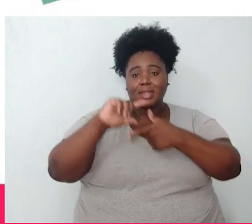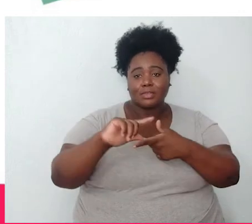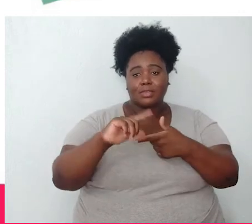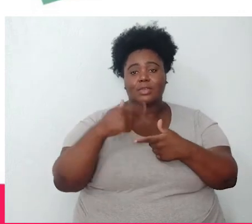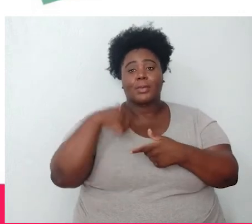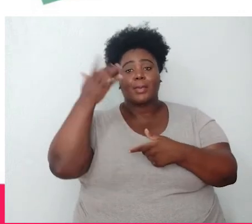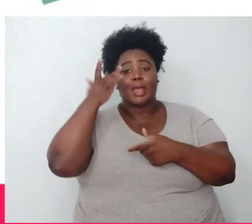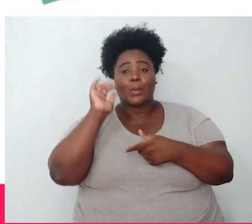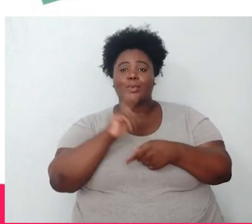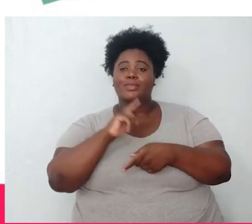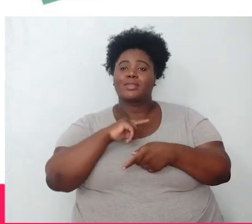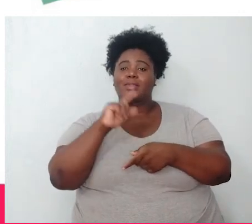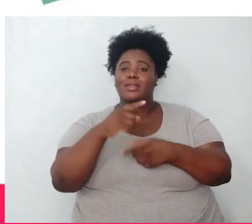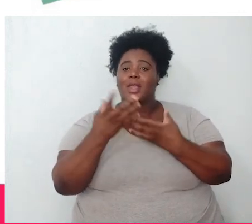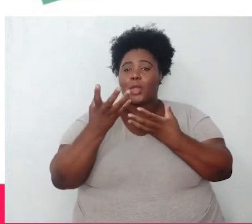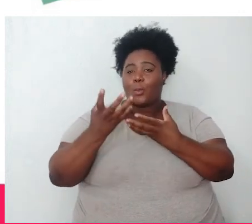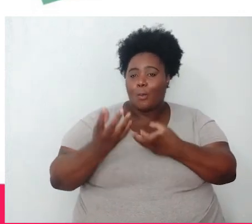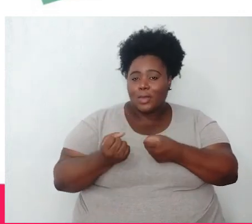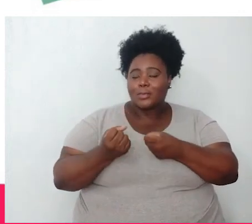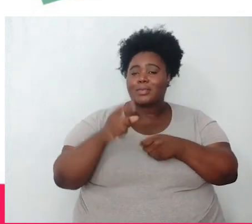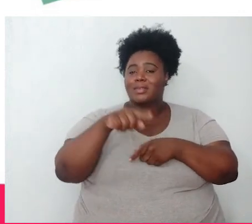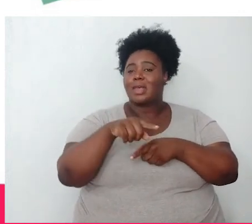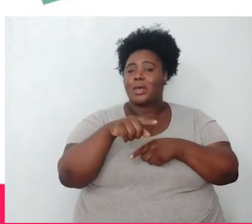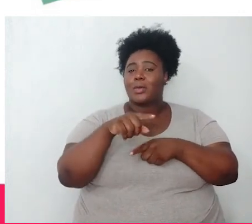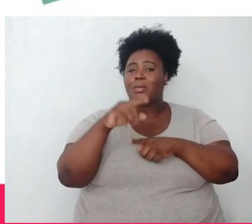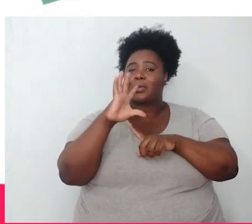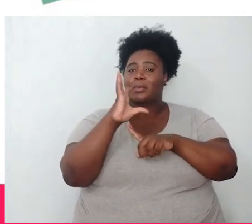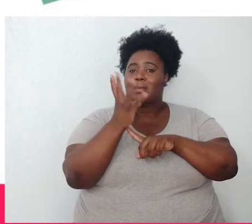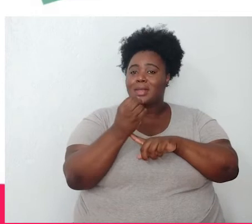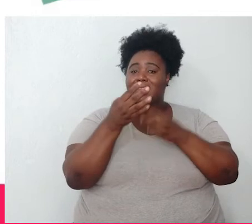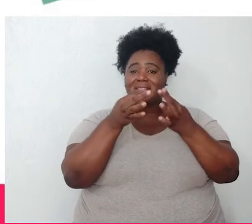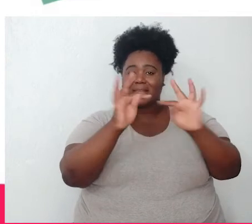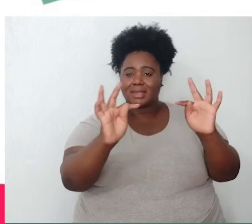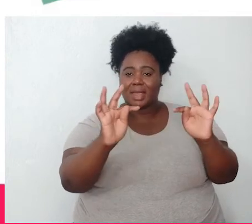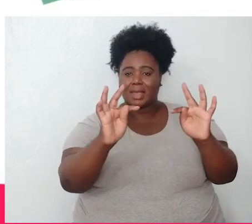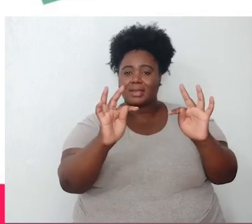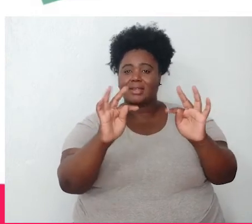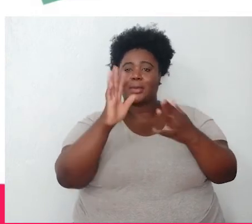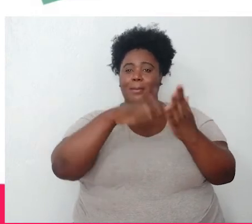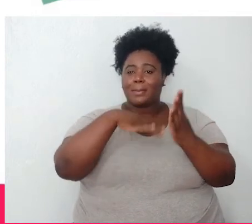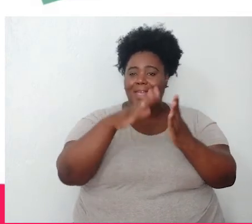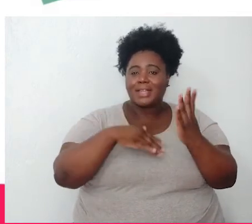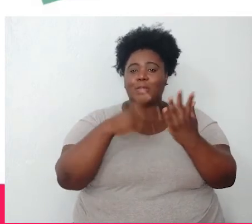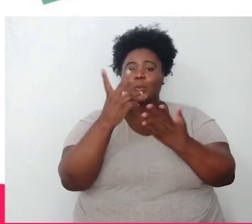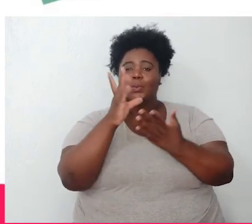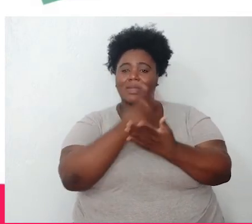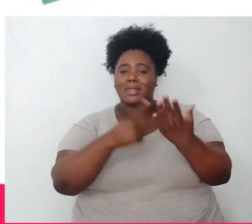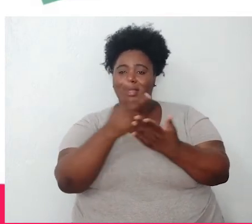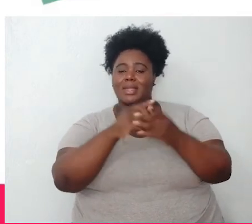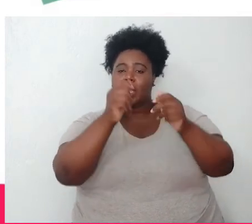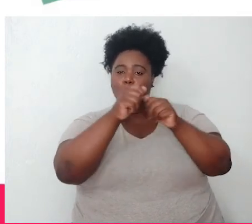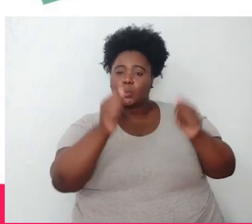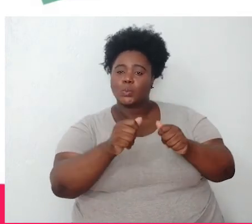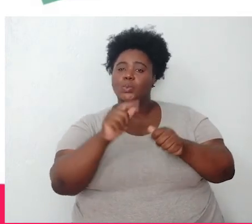tradicional. Eu acho que tem ainda uma recepção pelas artes das técnicas, né? A pintura, o